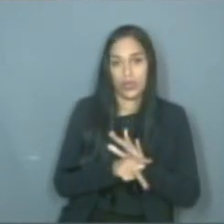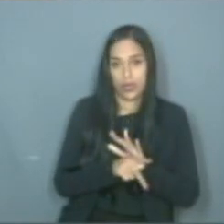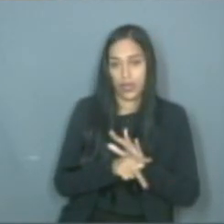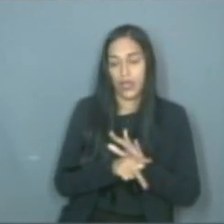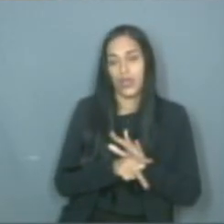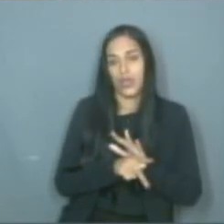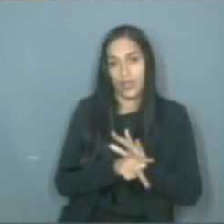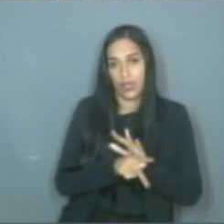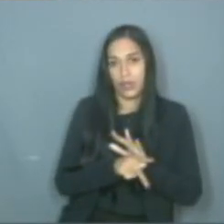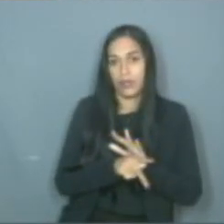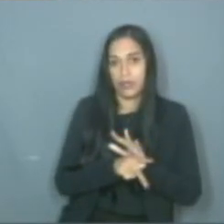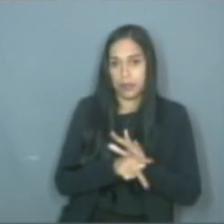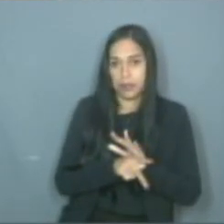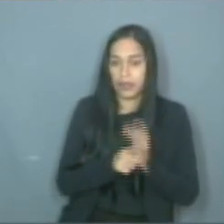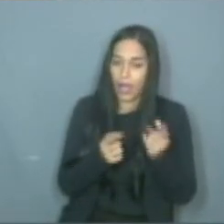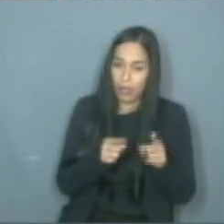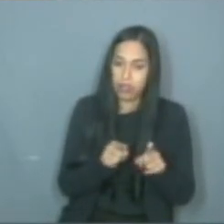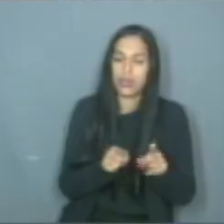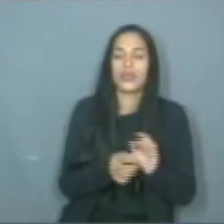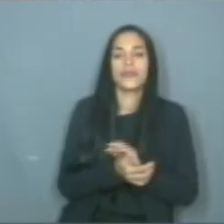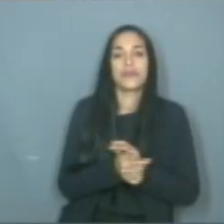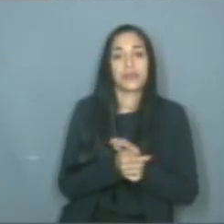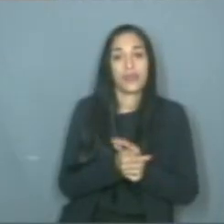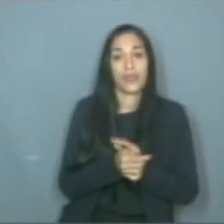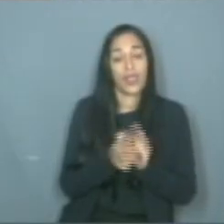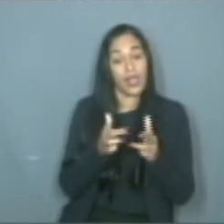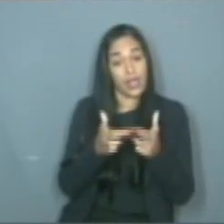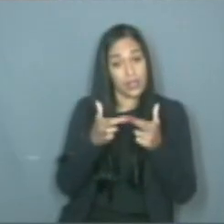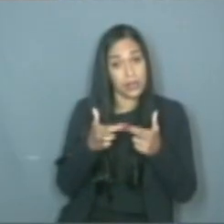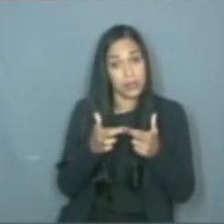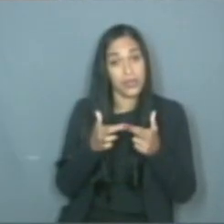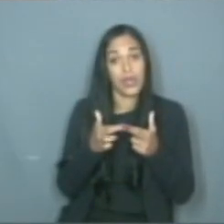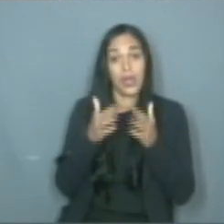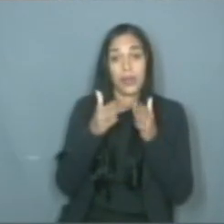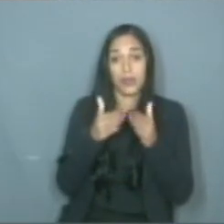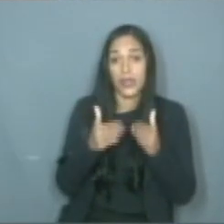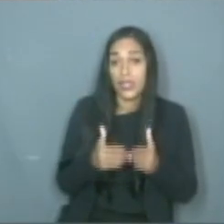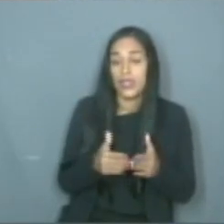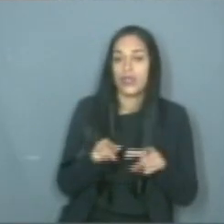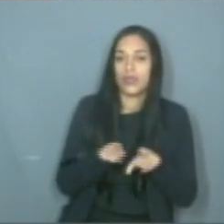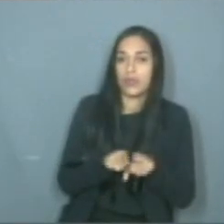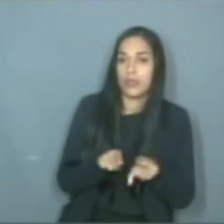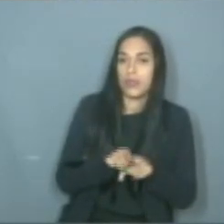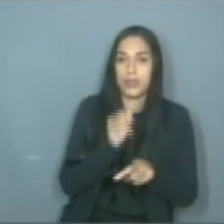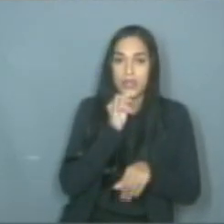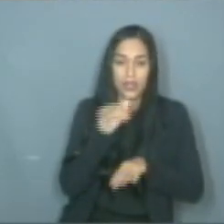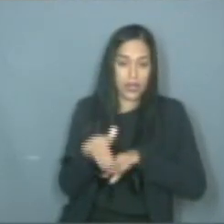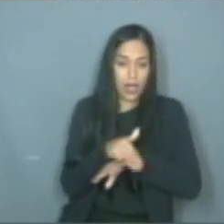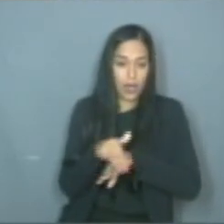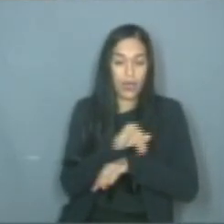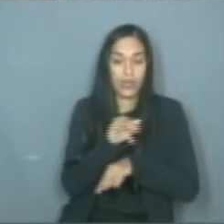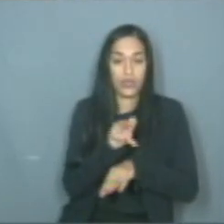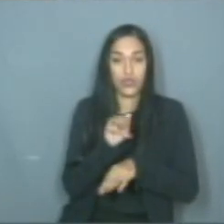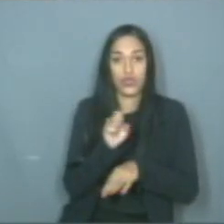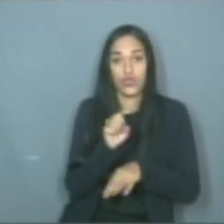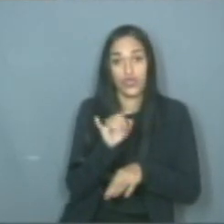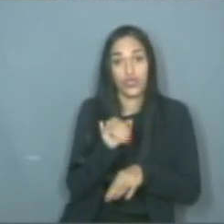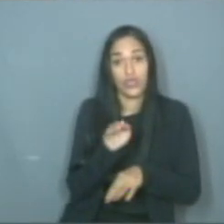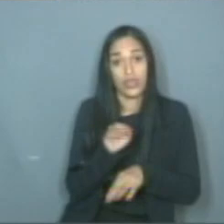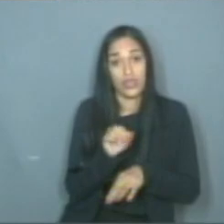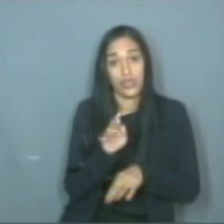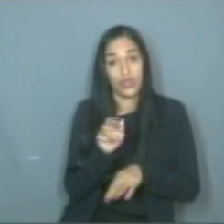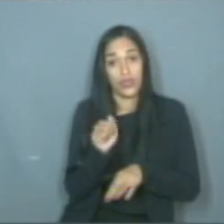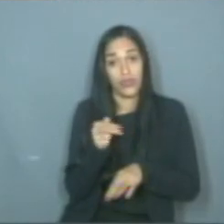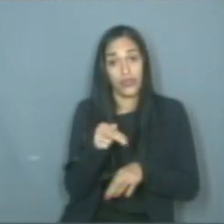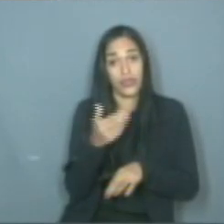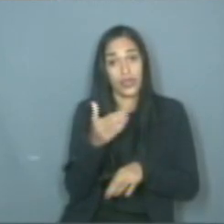Mas neste bojo de requerimento, eu trago aqui solicitações, por exemplo, da rua Justina Assunção de França, lá no